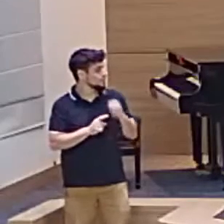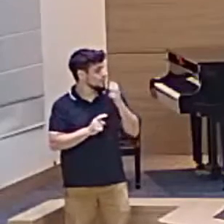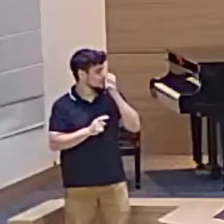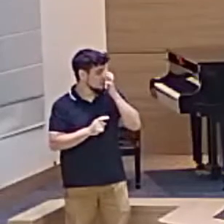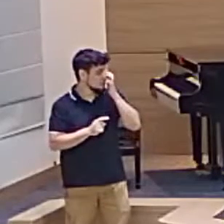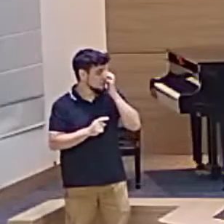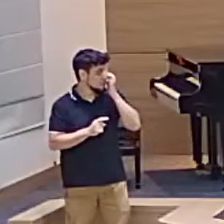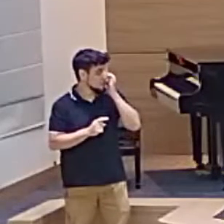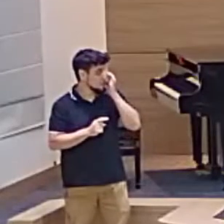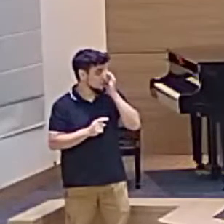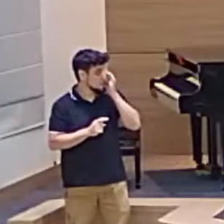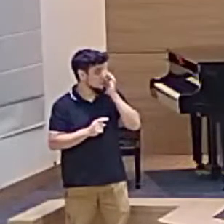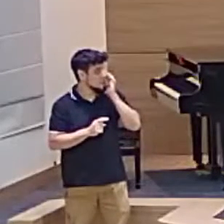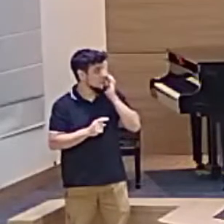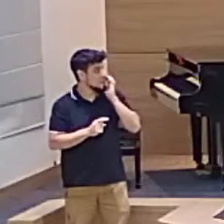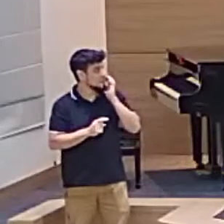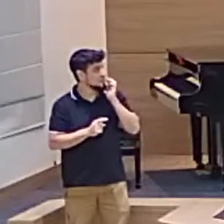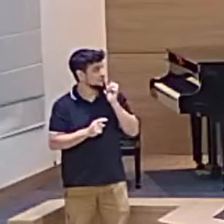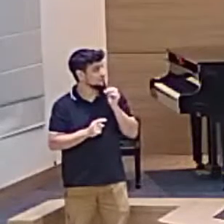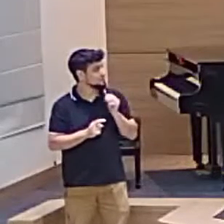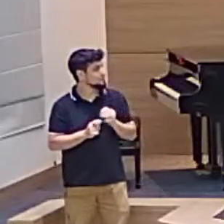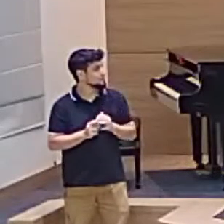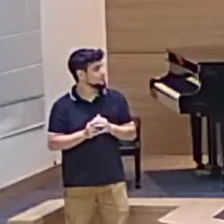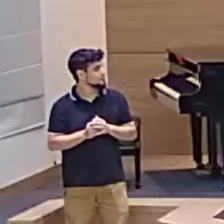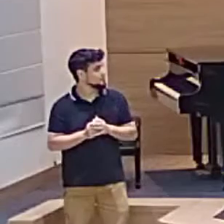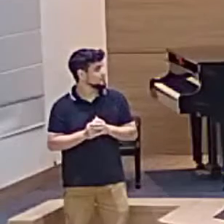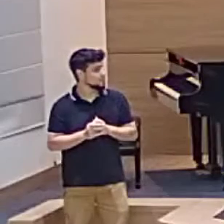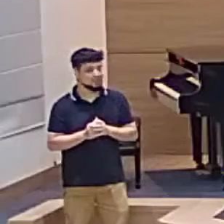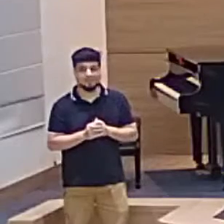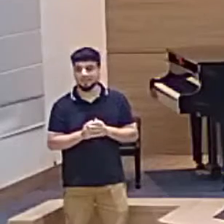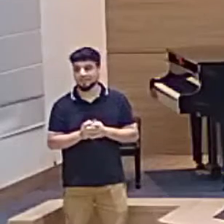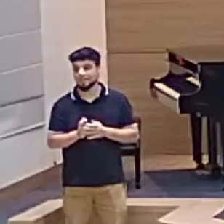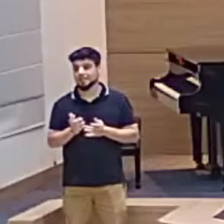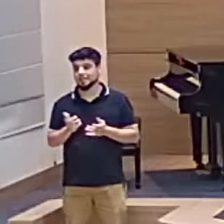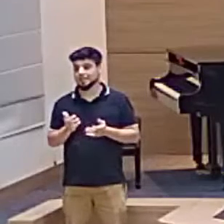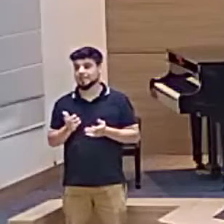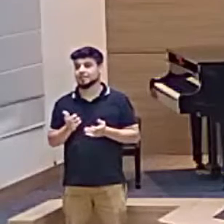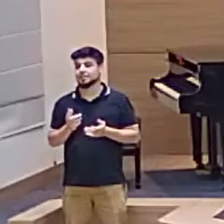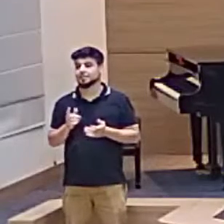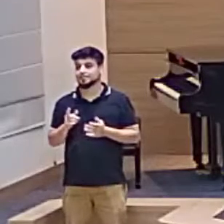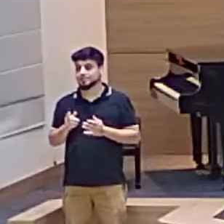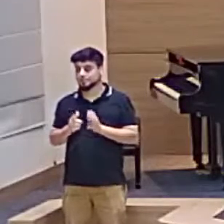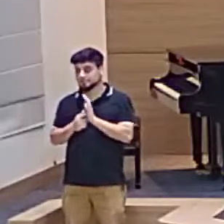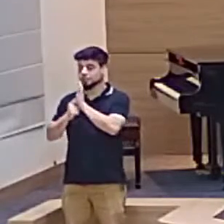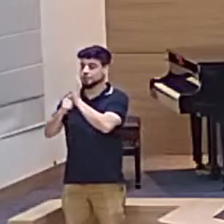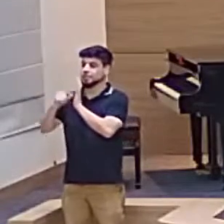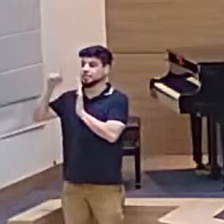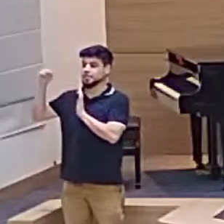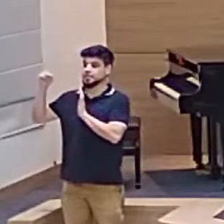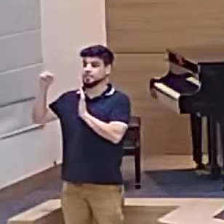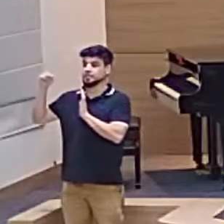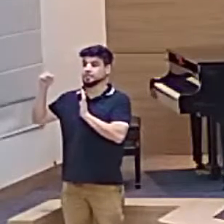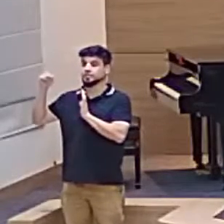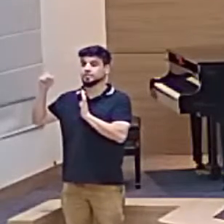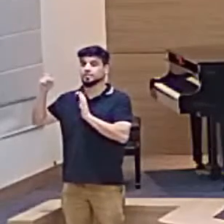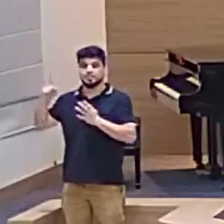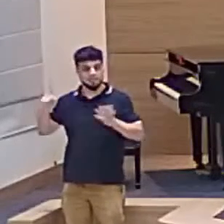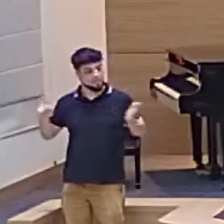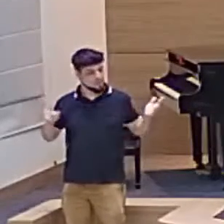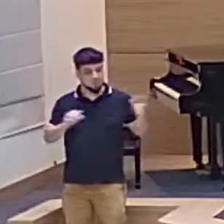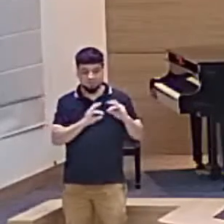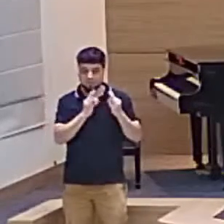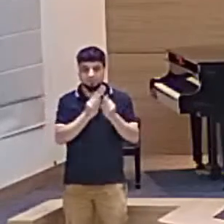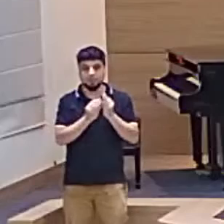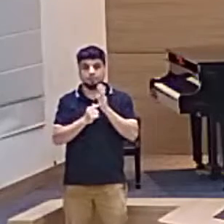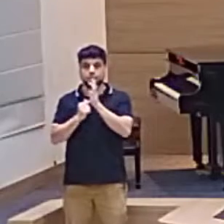Silvano e Marta em momentos como esse naturalmente nós entregamos nas mãos do senhor pela aqui Essência Querência da família o